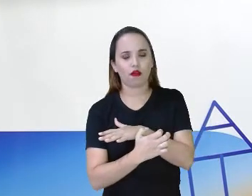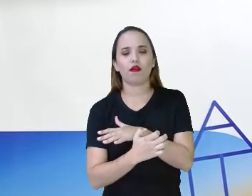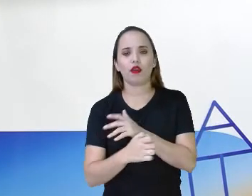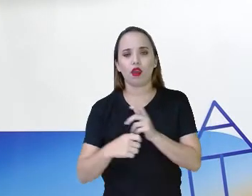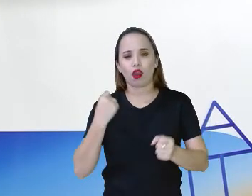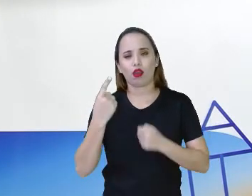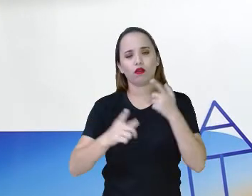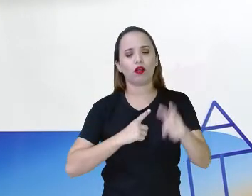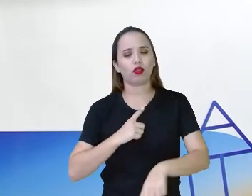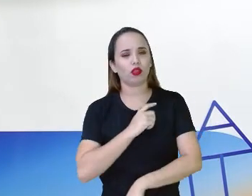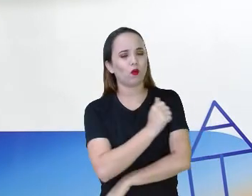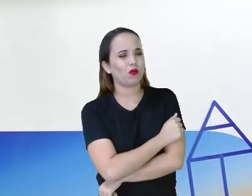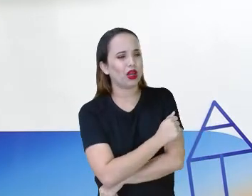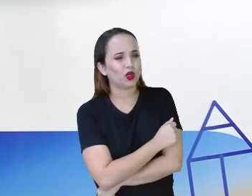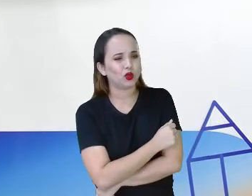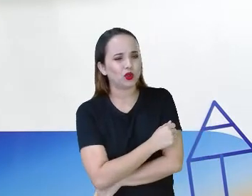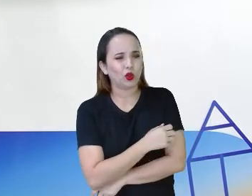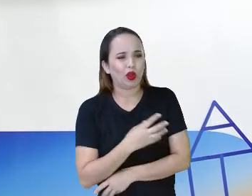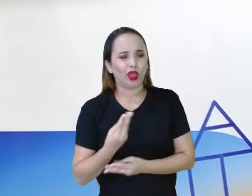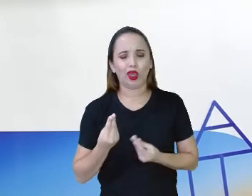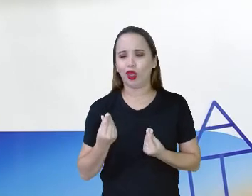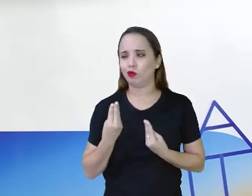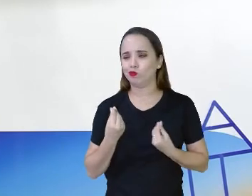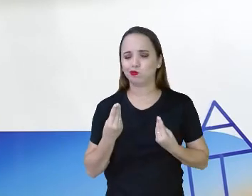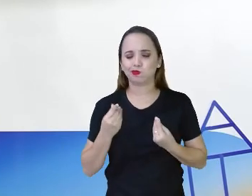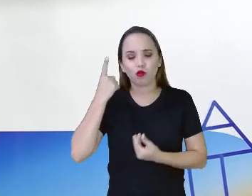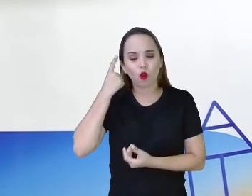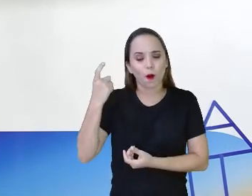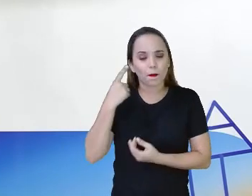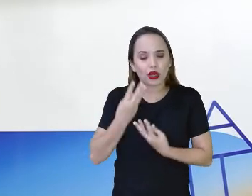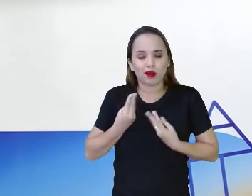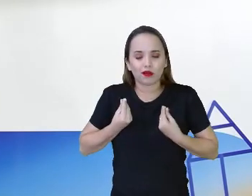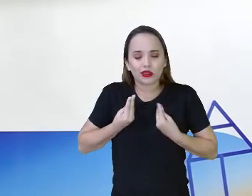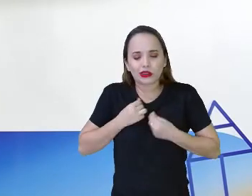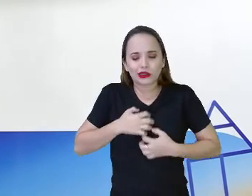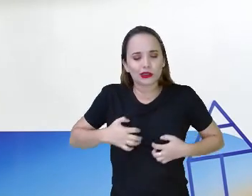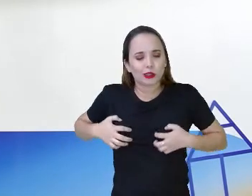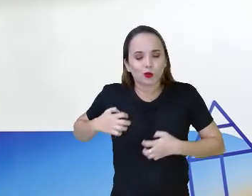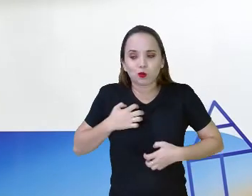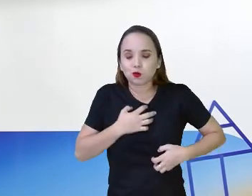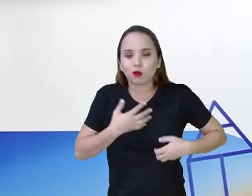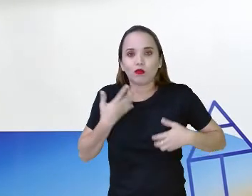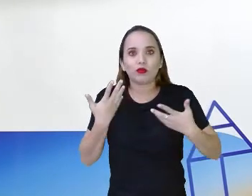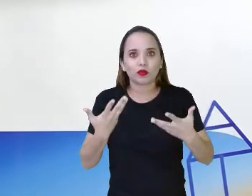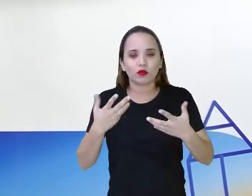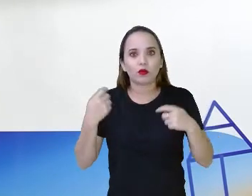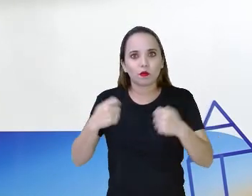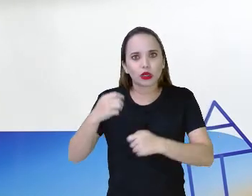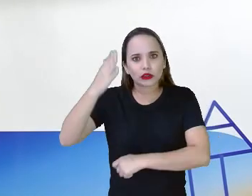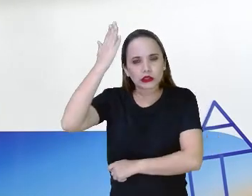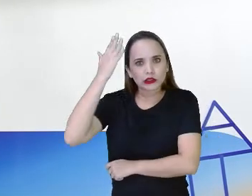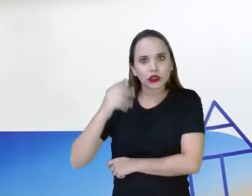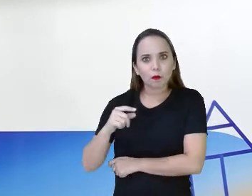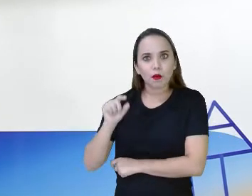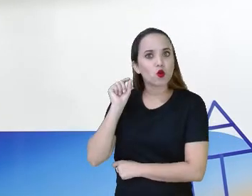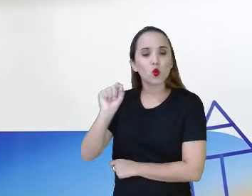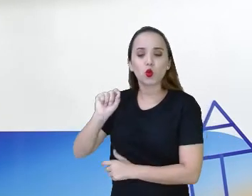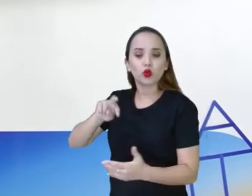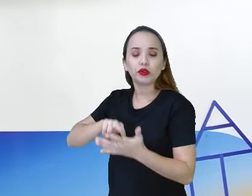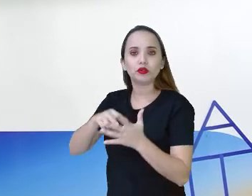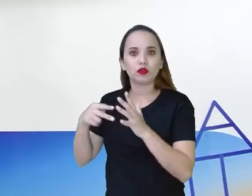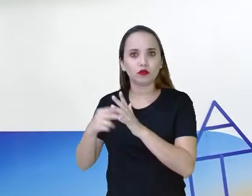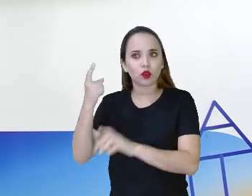incomodam com determinado barulho, ele sabe o que aquilo significa. Então, é importante que o professor do AE, ele perceba se